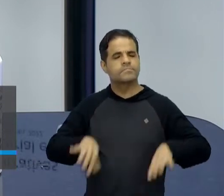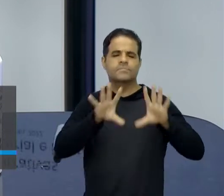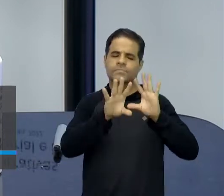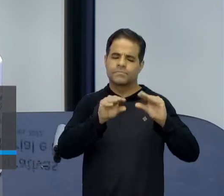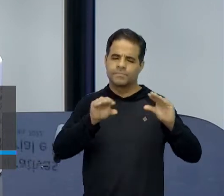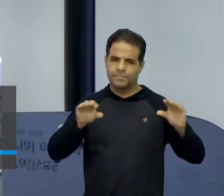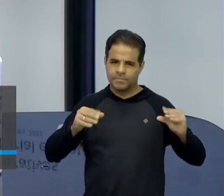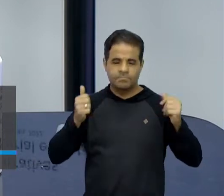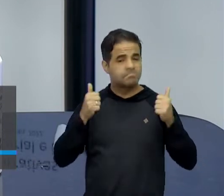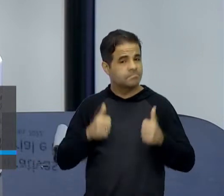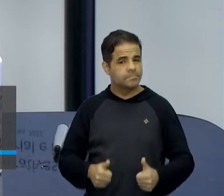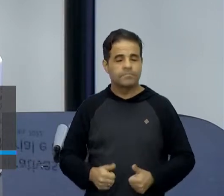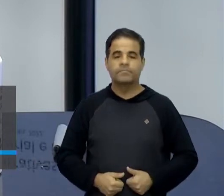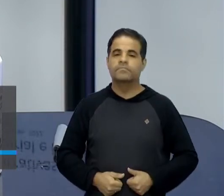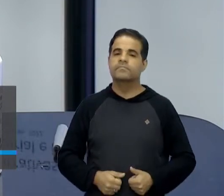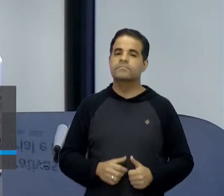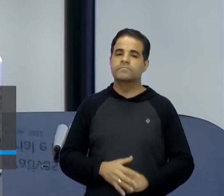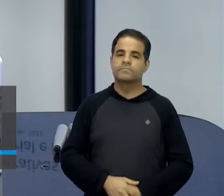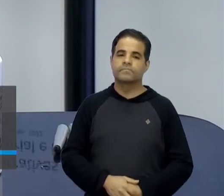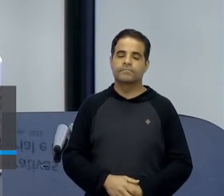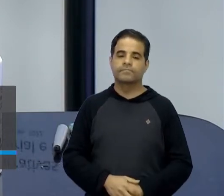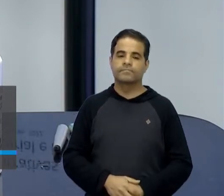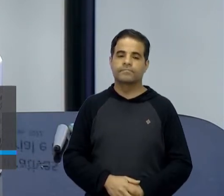confortáveis, estamos